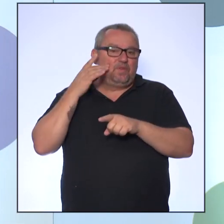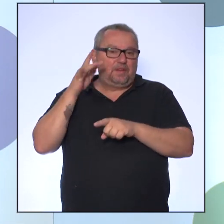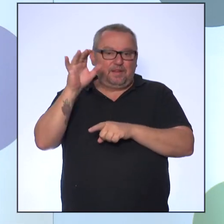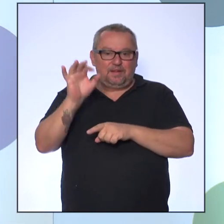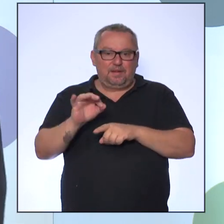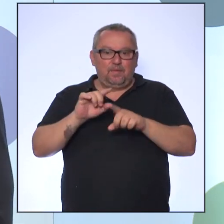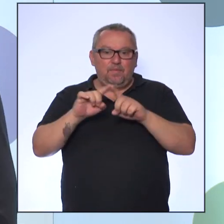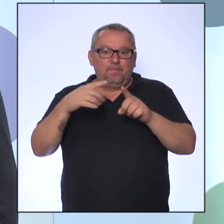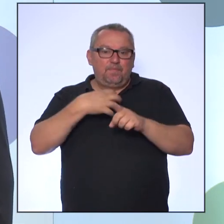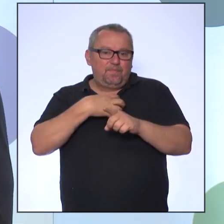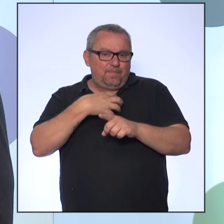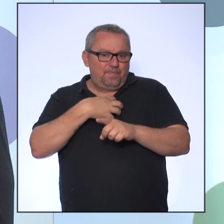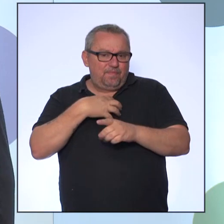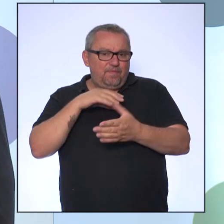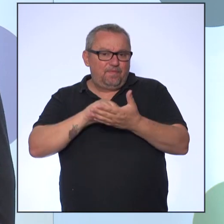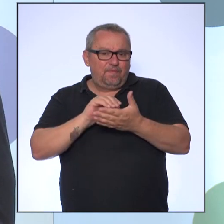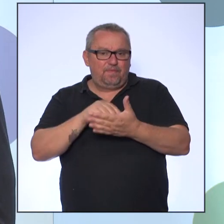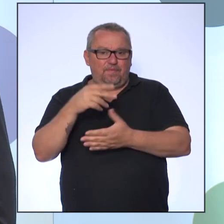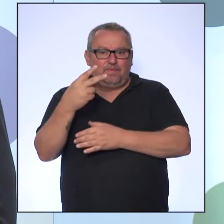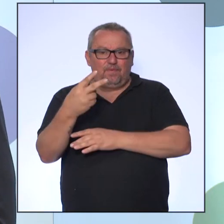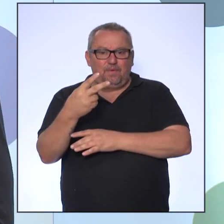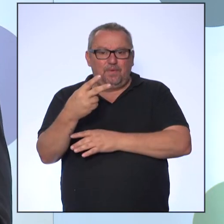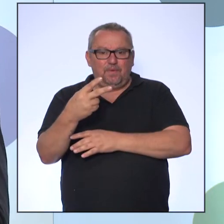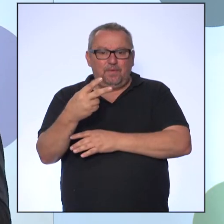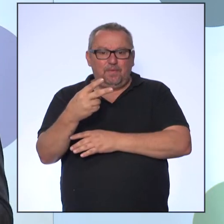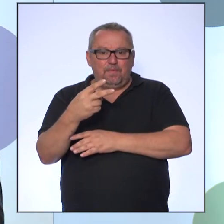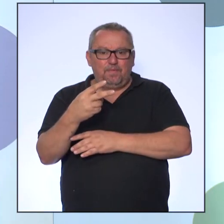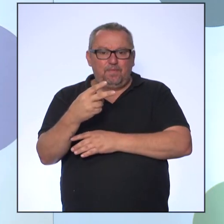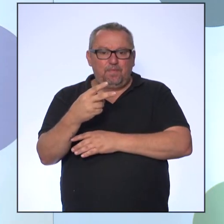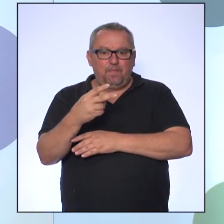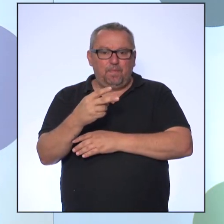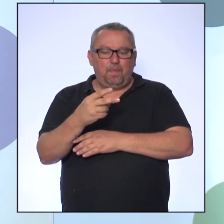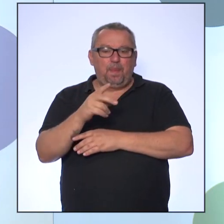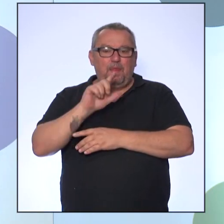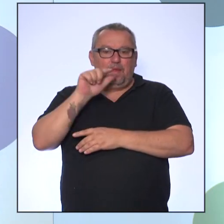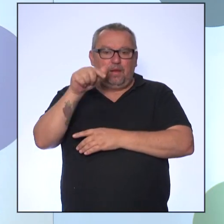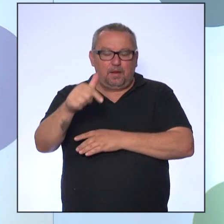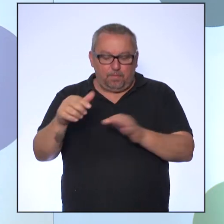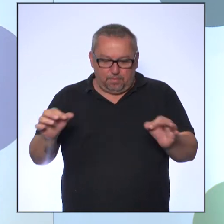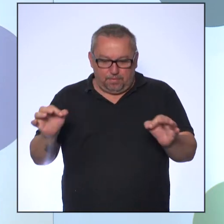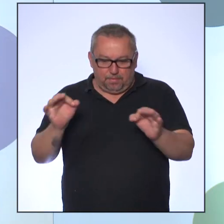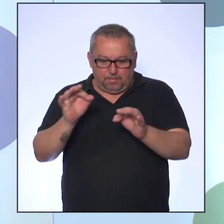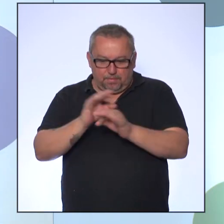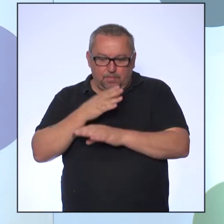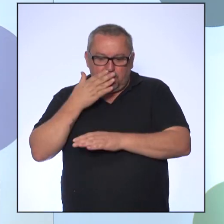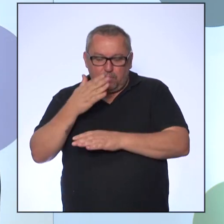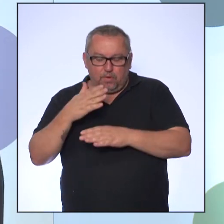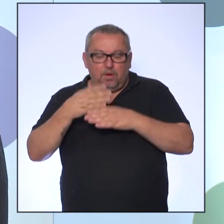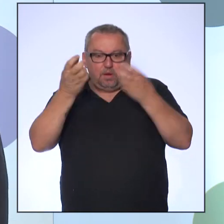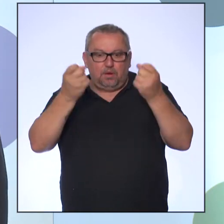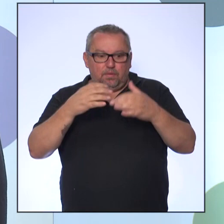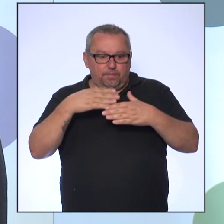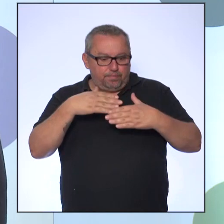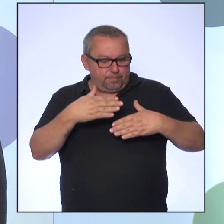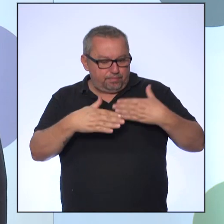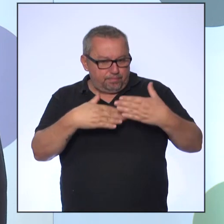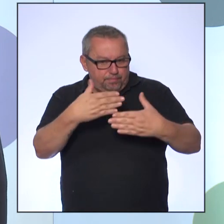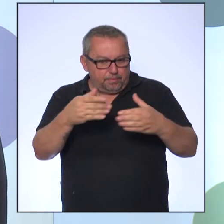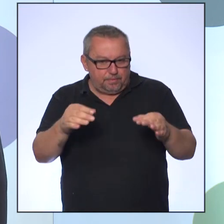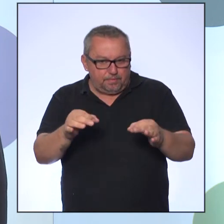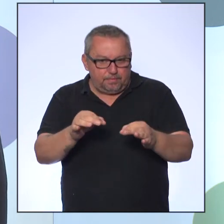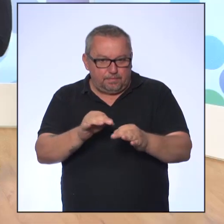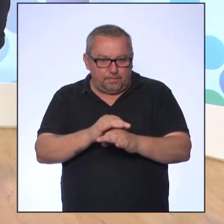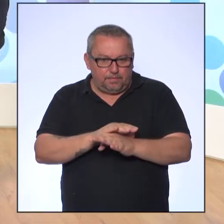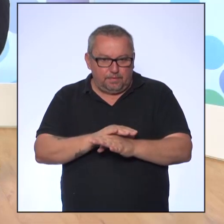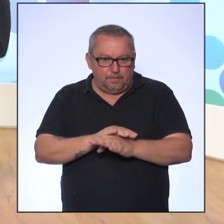assim. Mas eu senti falta da resposta 2, que é o quê? Após registrar o pedido, descreva os passos até a conclusão da chamada.